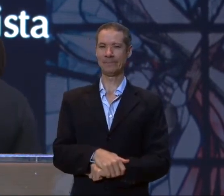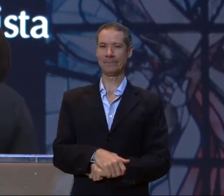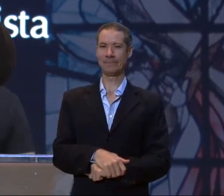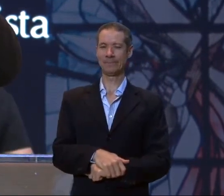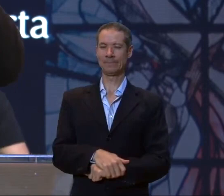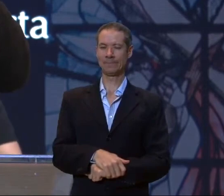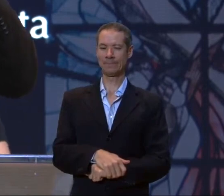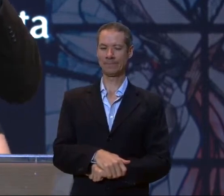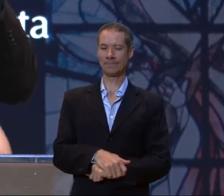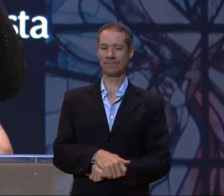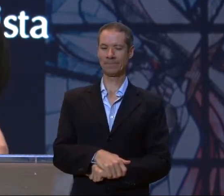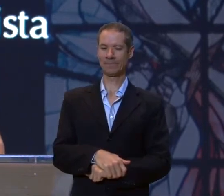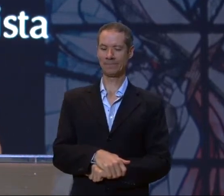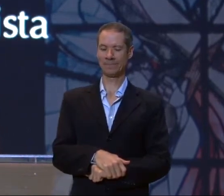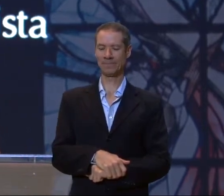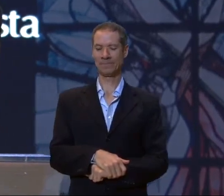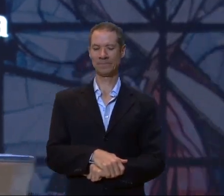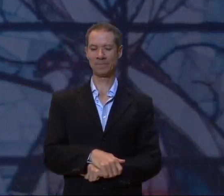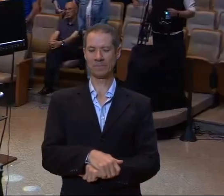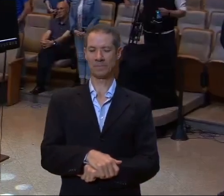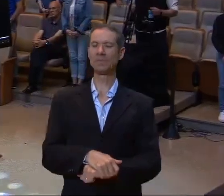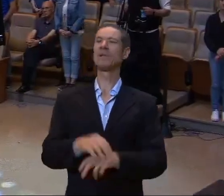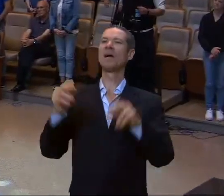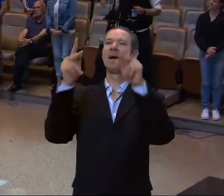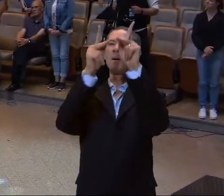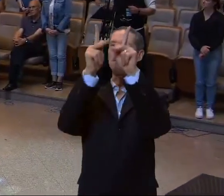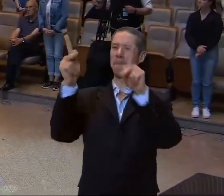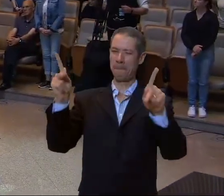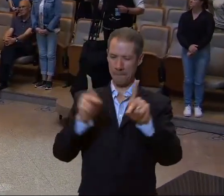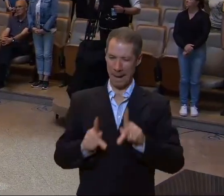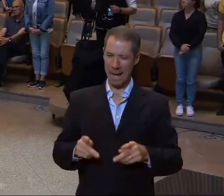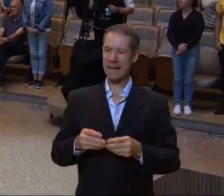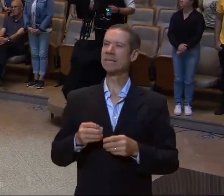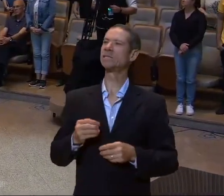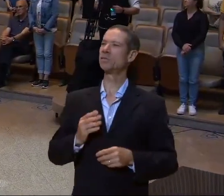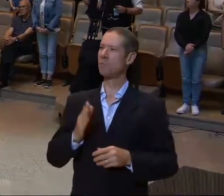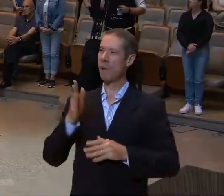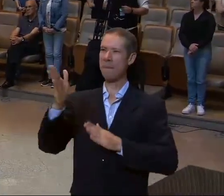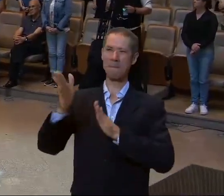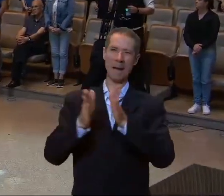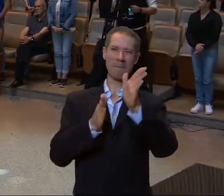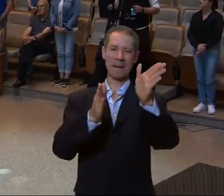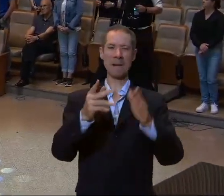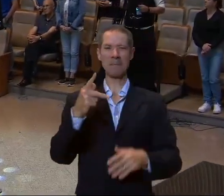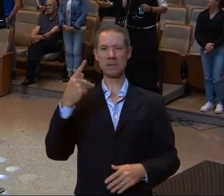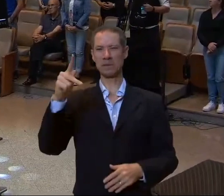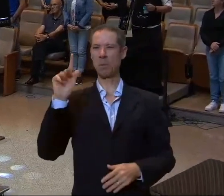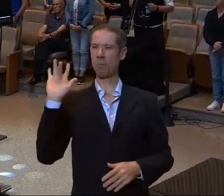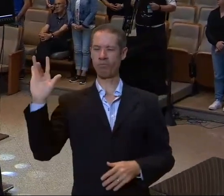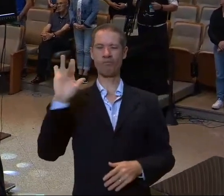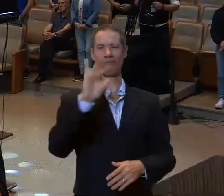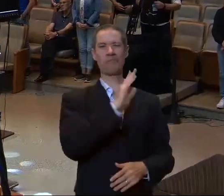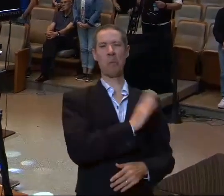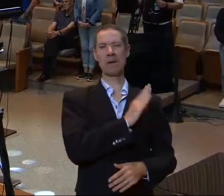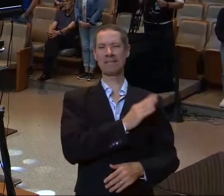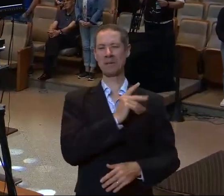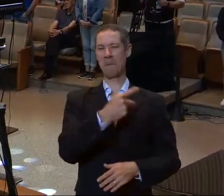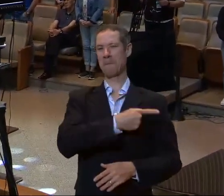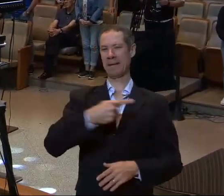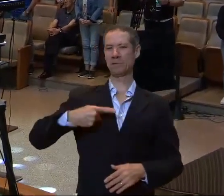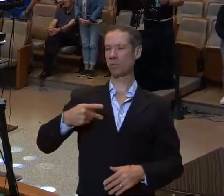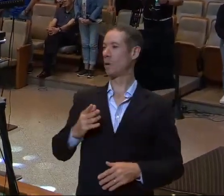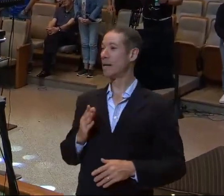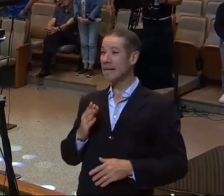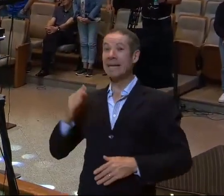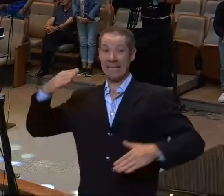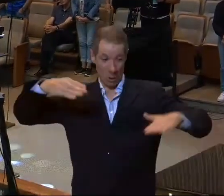Que bom, meu irmão. Paz vai chegar no teu coração. Pastor, eu quero entrar naquele